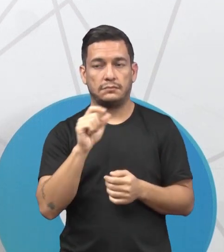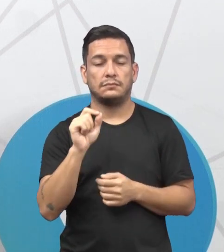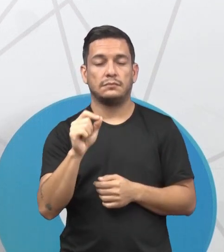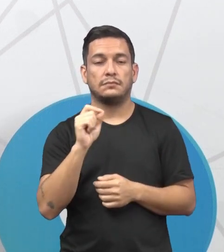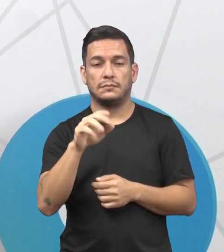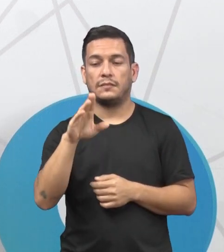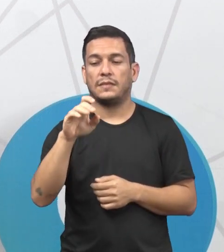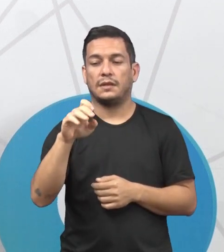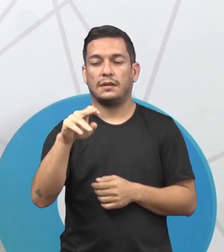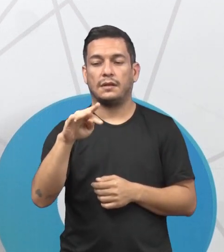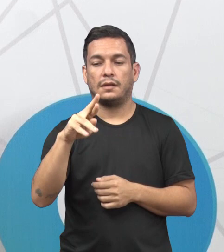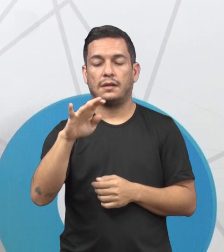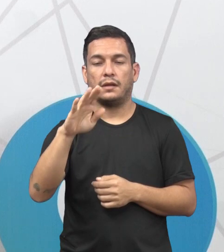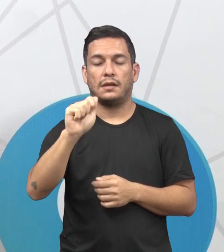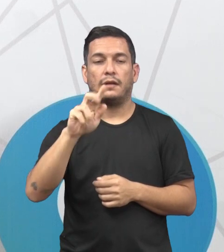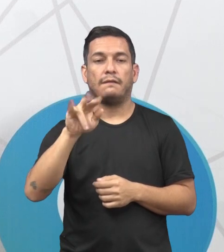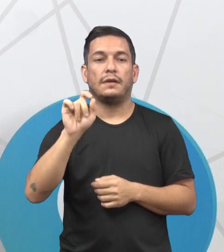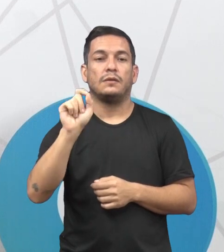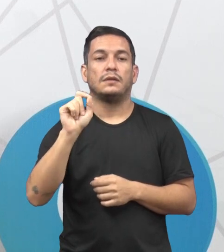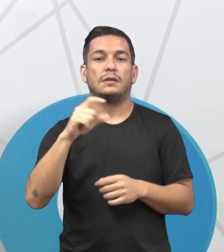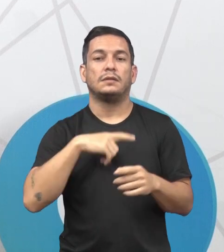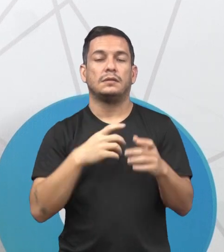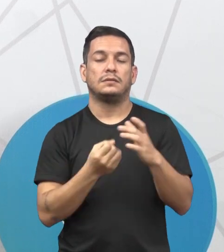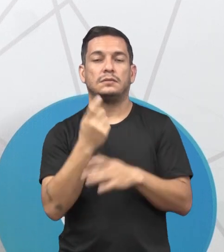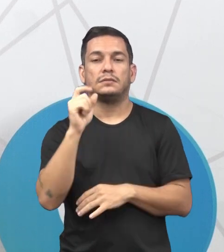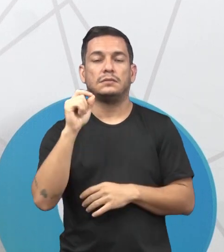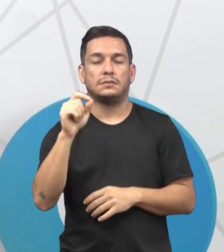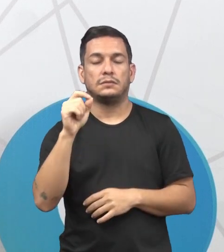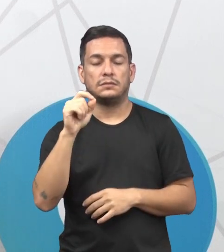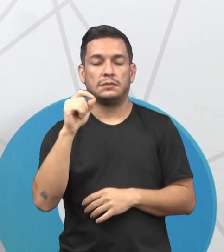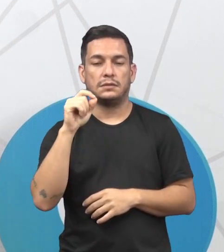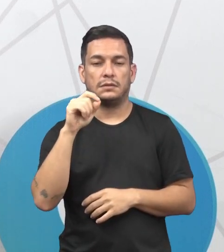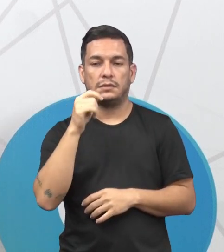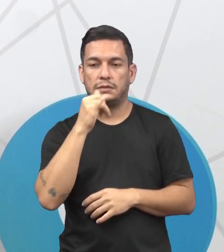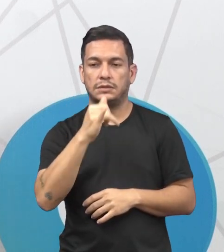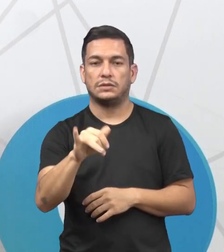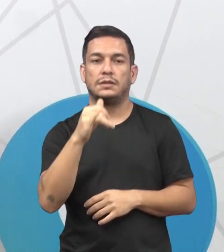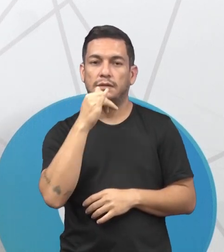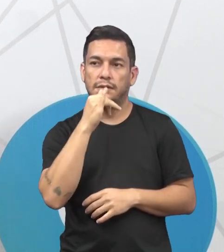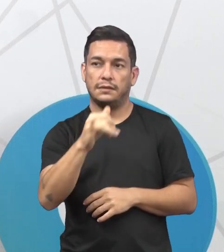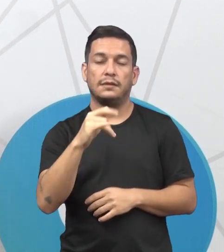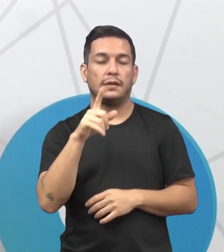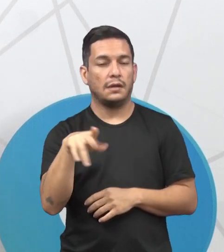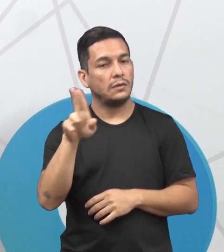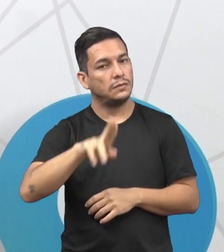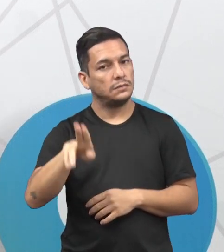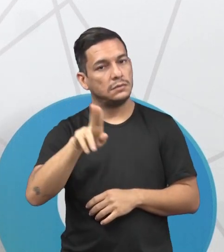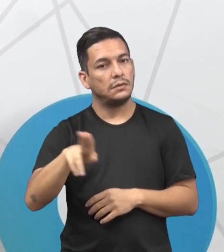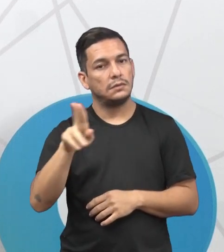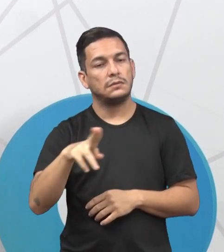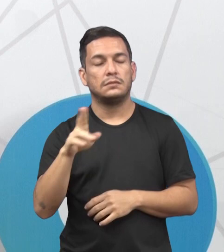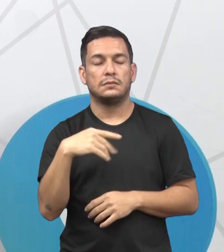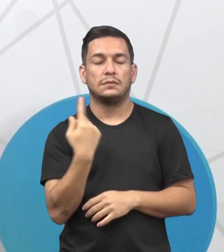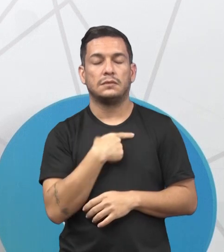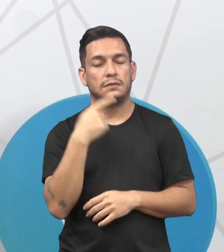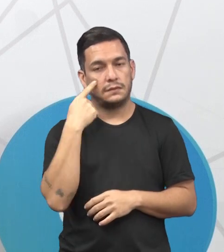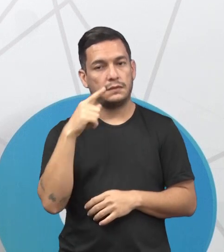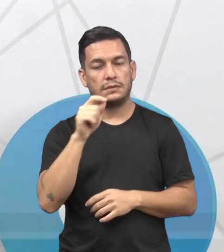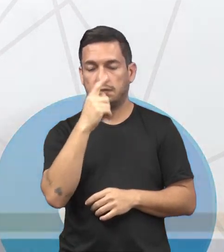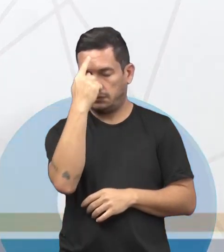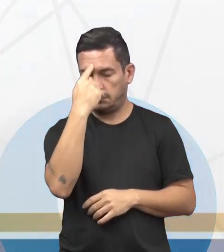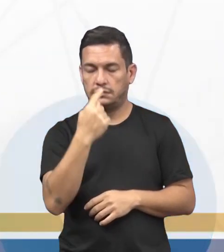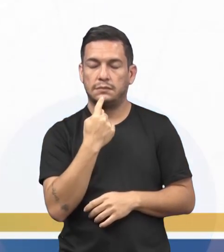energia cinética, ela vai então gerar a produção da energia elétrica. Essa é muito utilizada. Como nós estamos vendo aí na